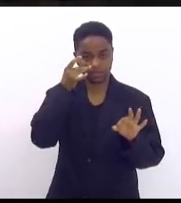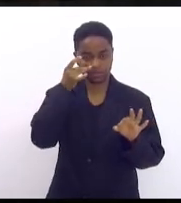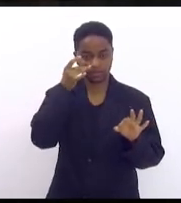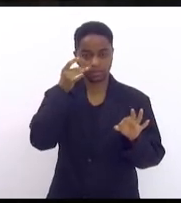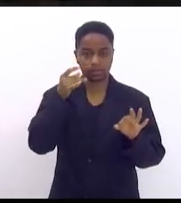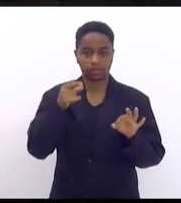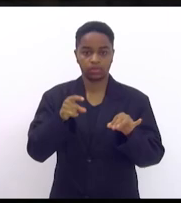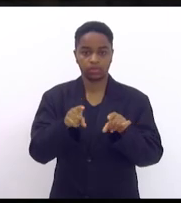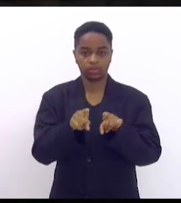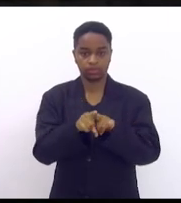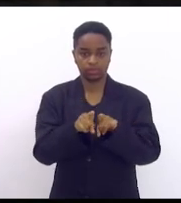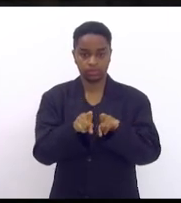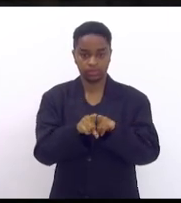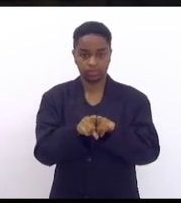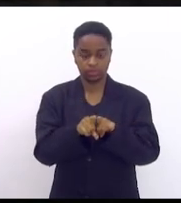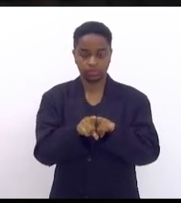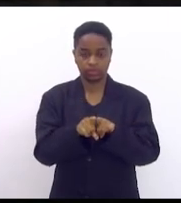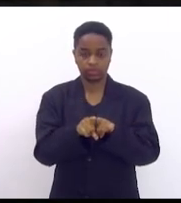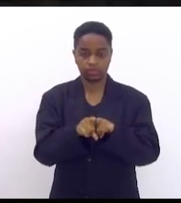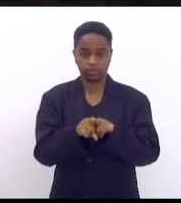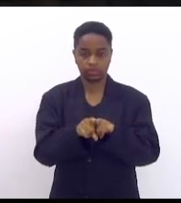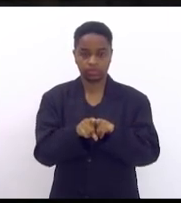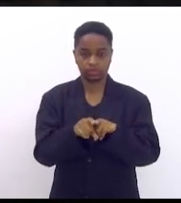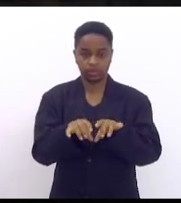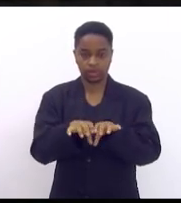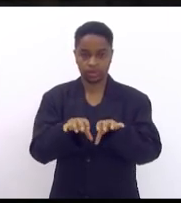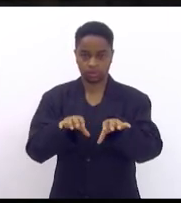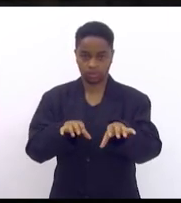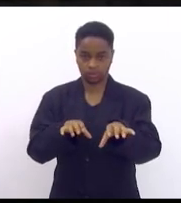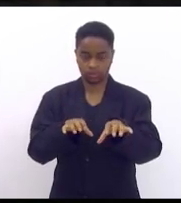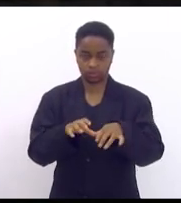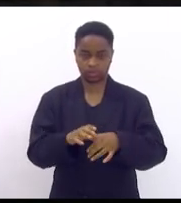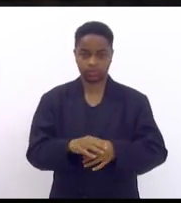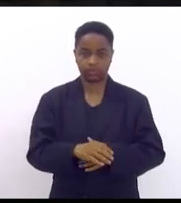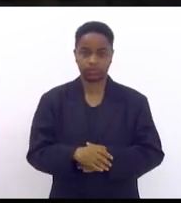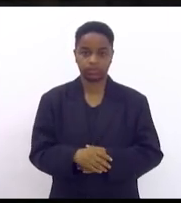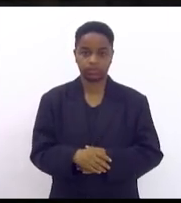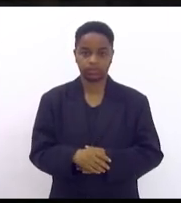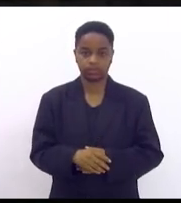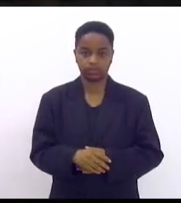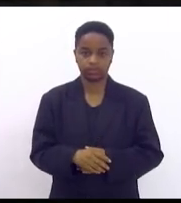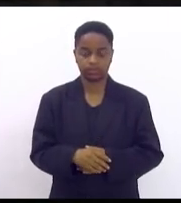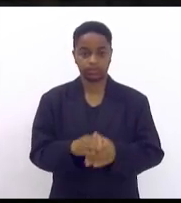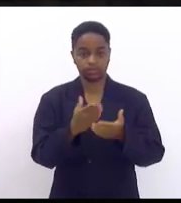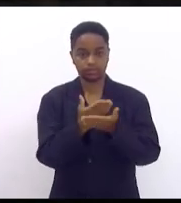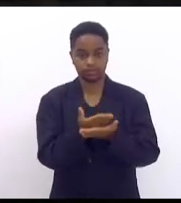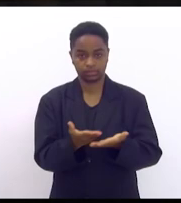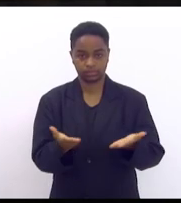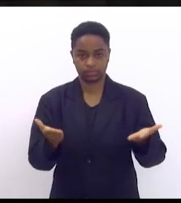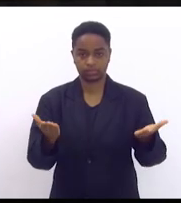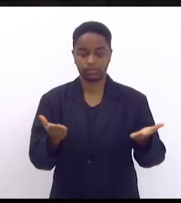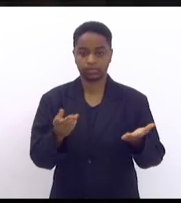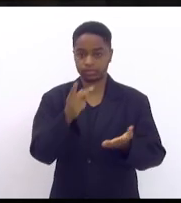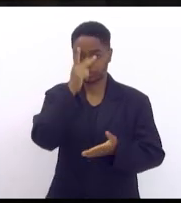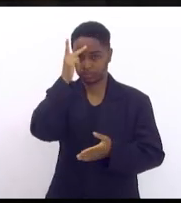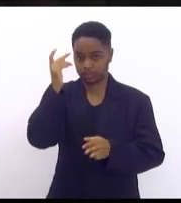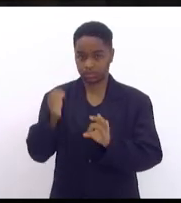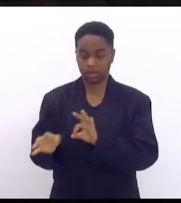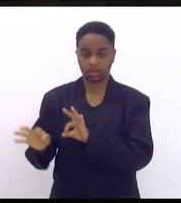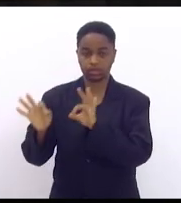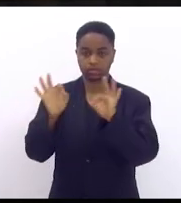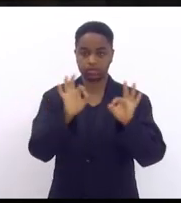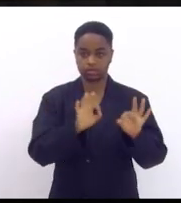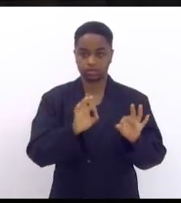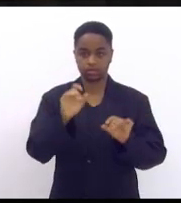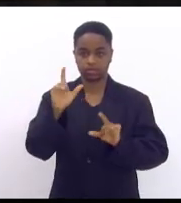presencial ou de forma remota, senhoras e senhores